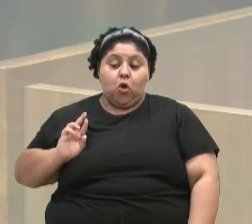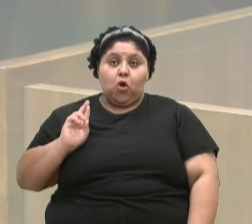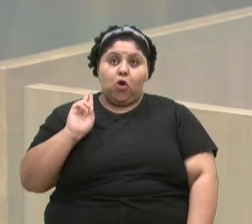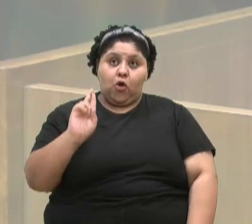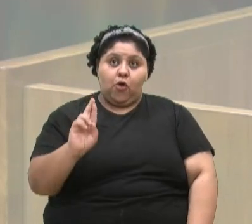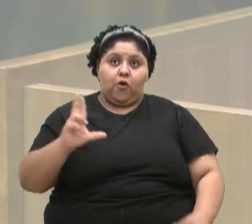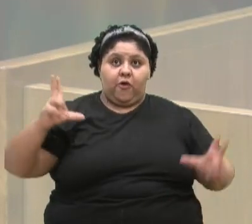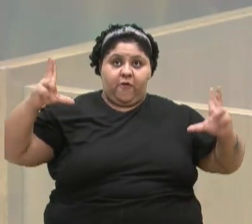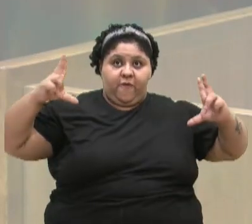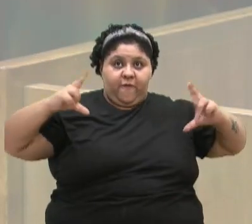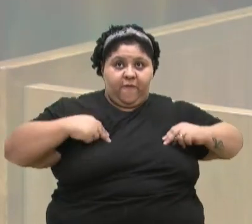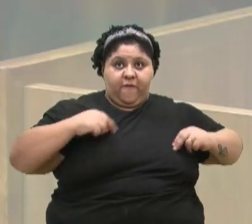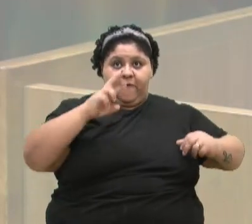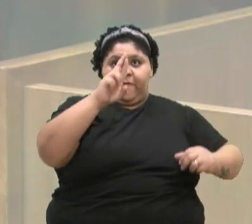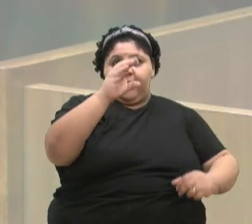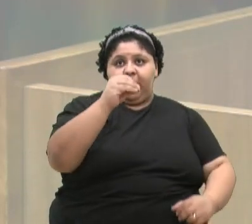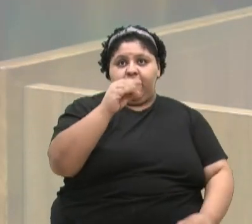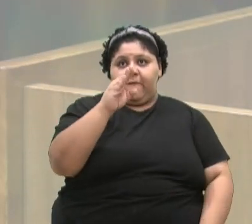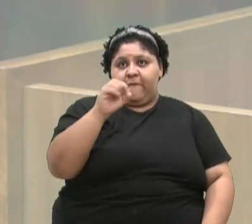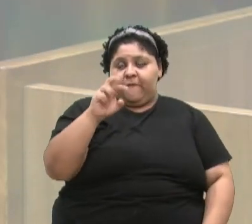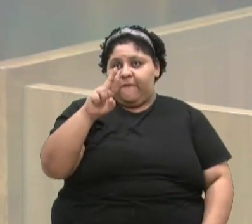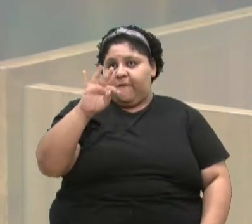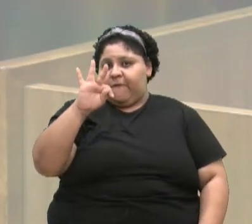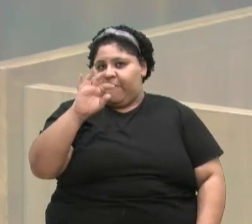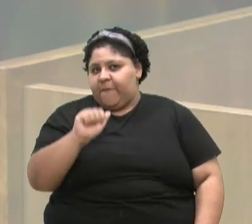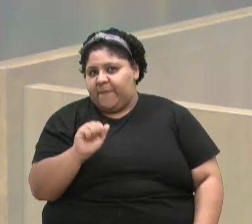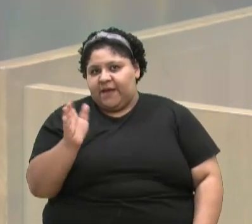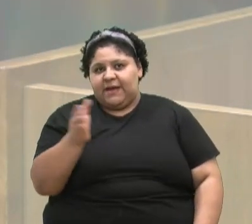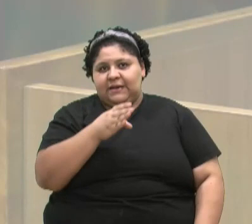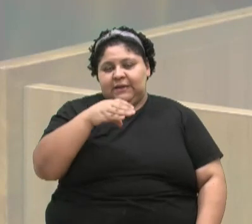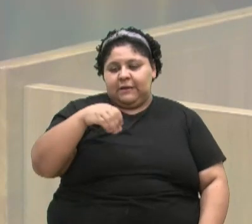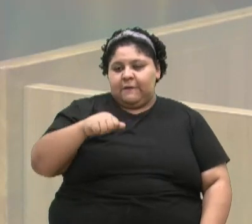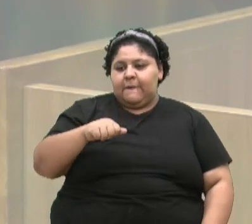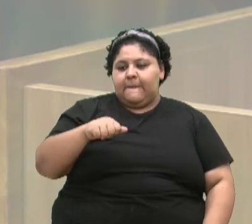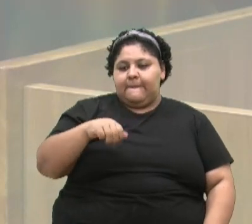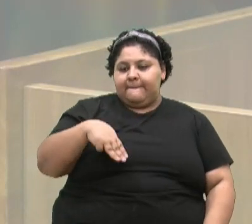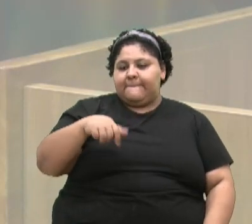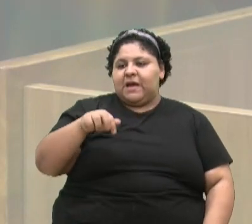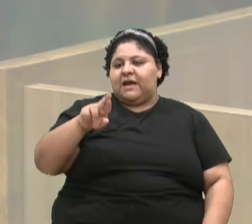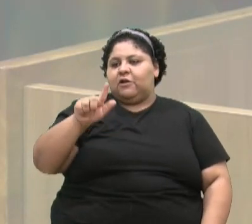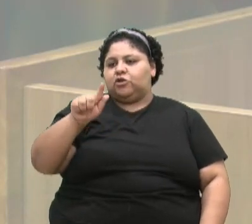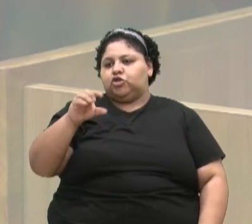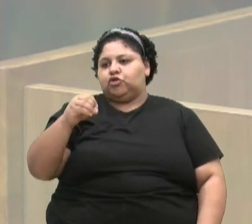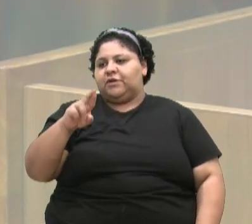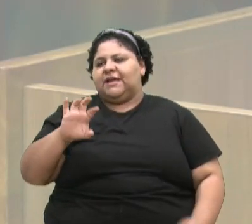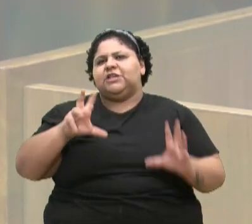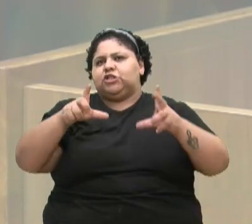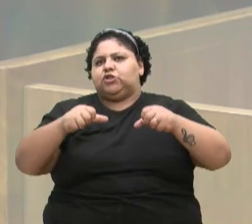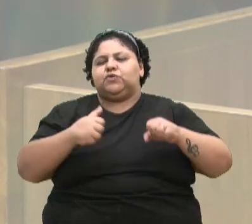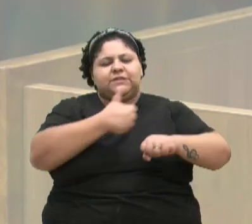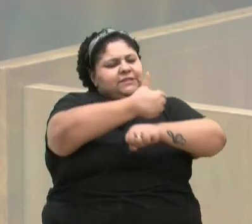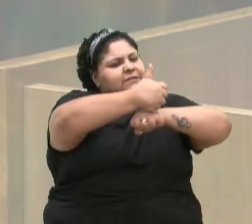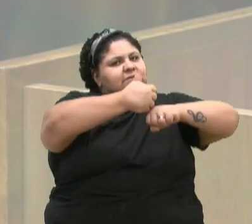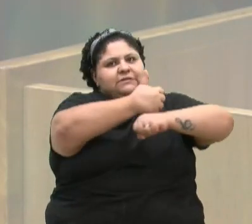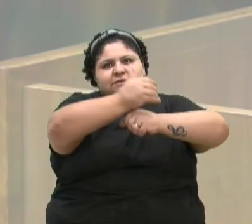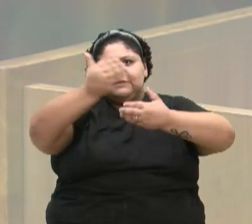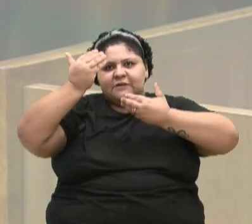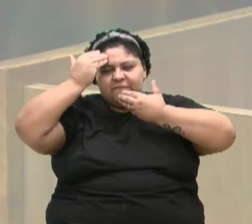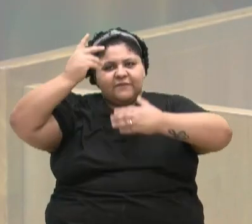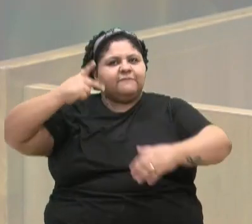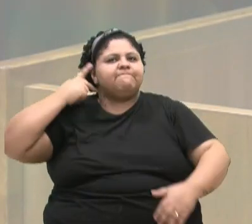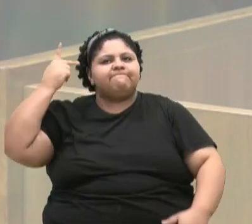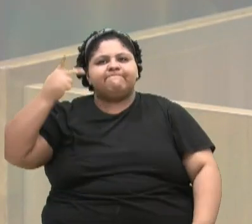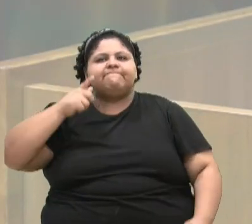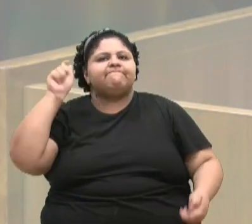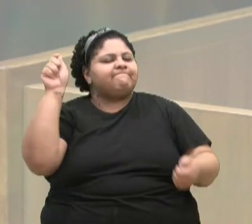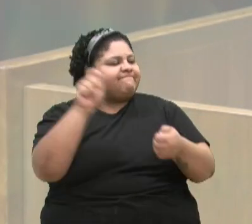porque quem merece realmente é a Roberta, a Marjorie, o seu Balbinotti e toda a nossa equipe. Muito, muito obrigada, vereador Felipe. O senhor